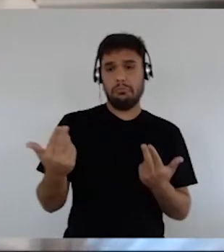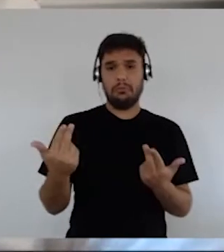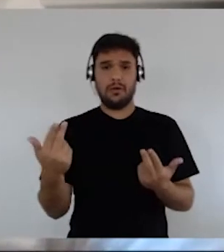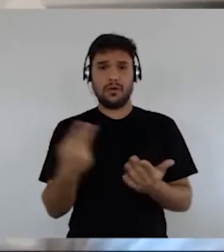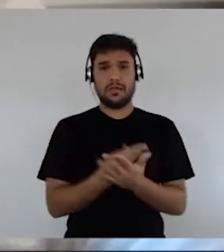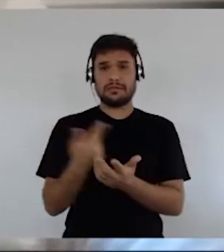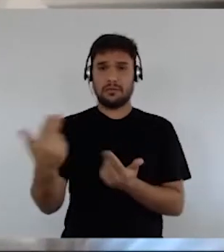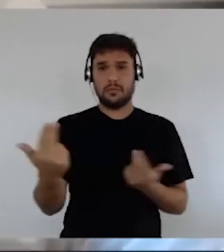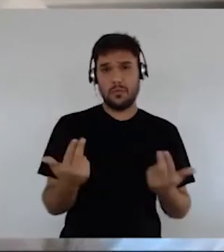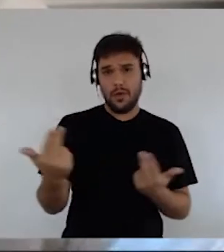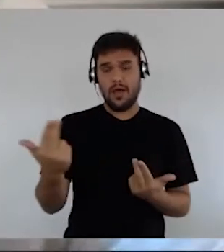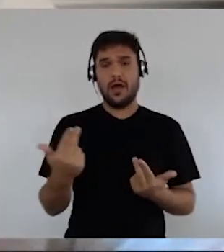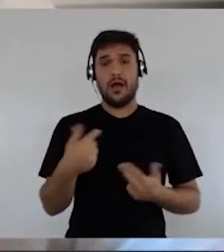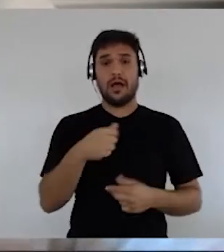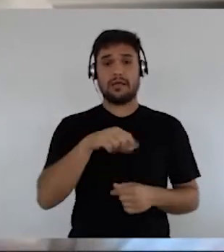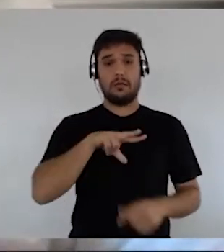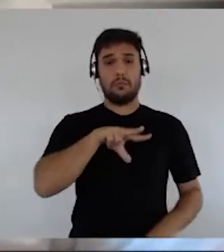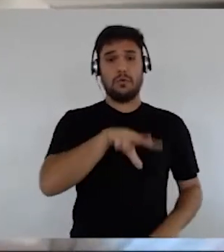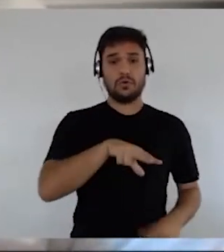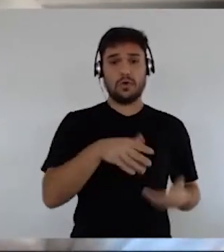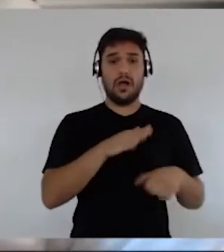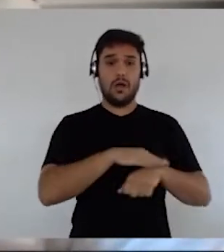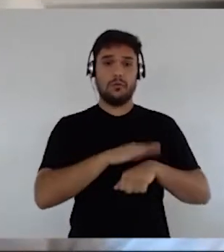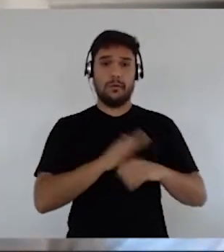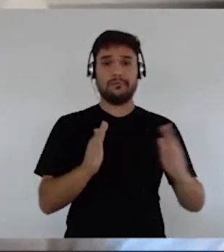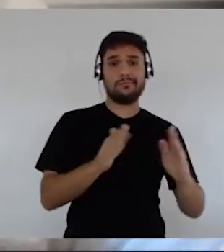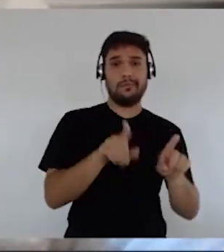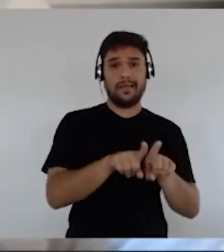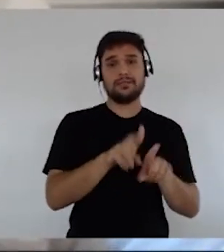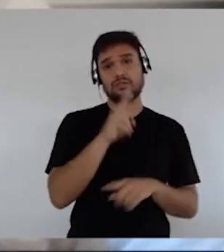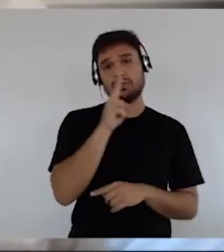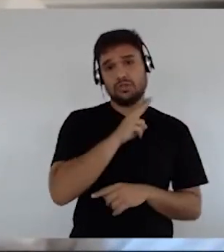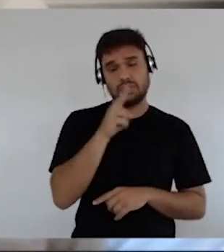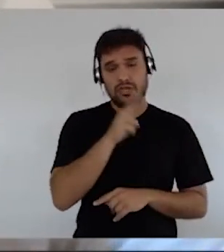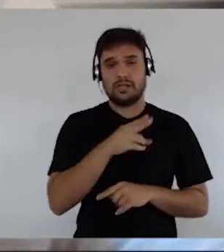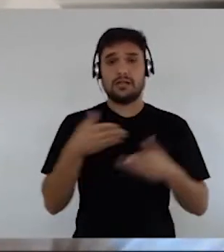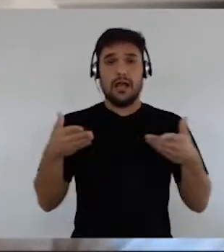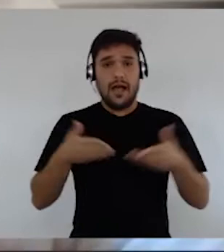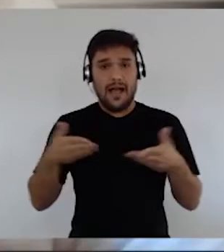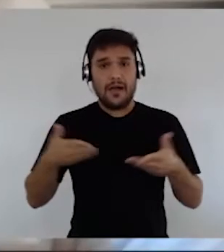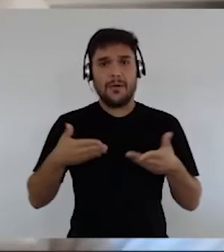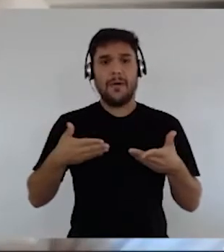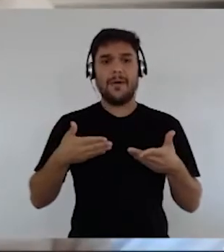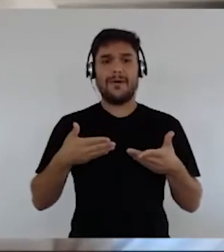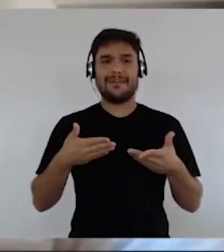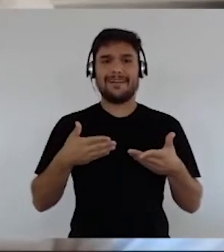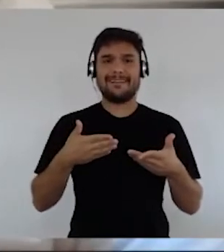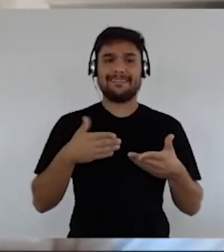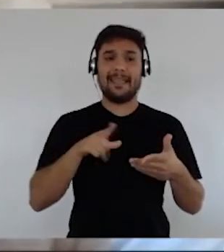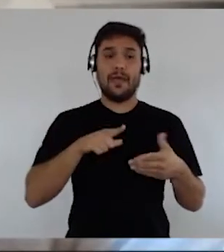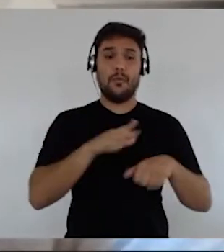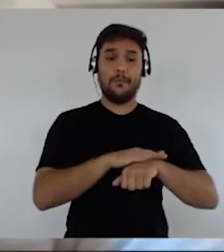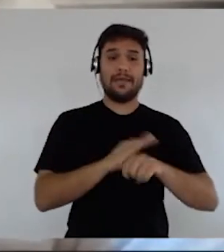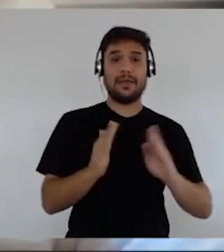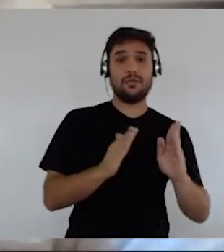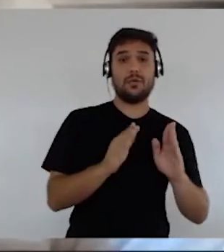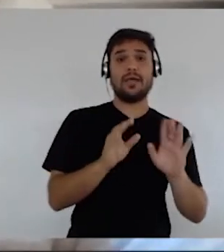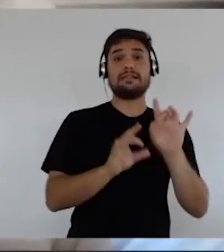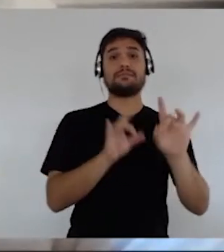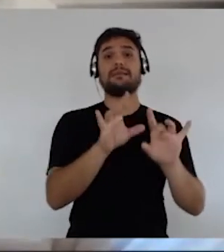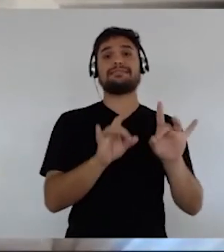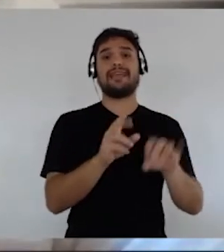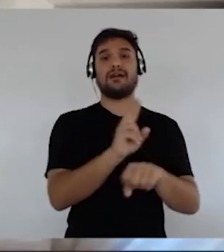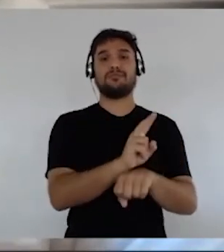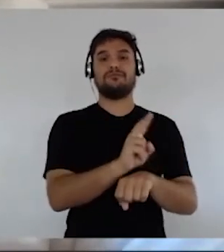também passámos em Portugal por um estado de emergência e agora estamos num regime especial, mas provisório, um